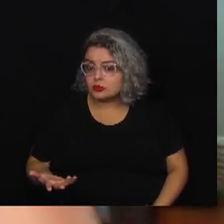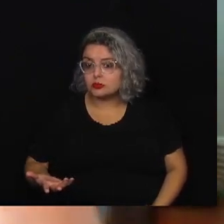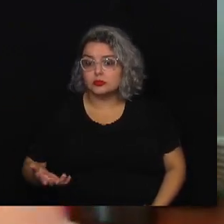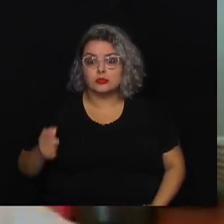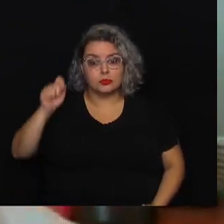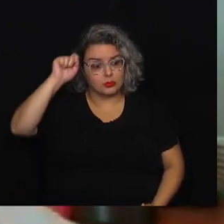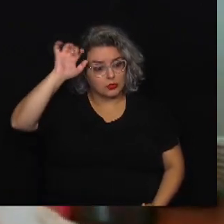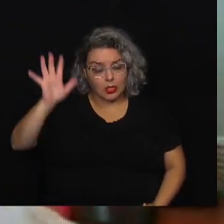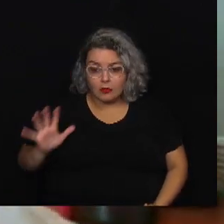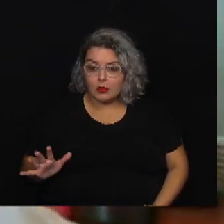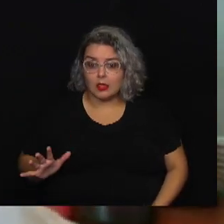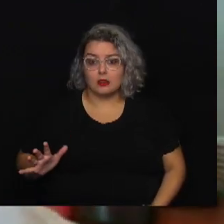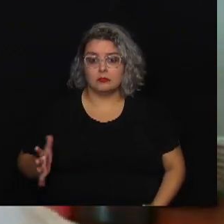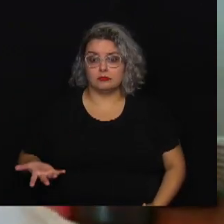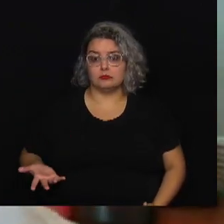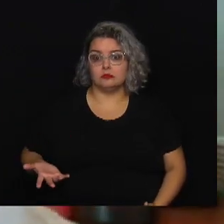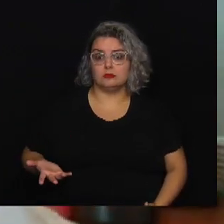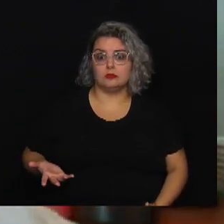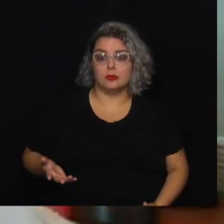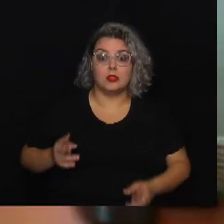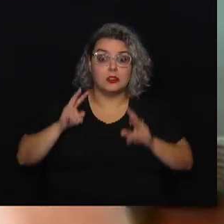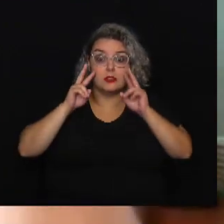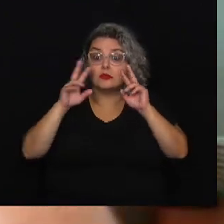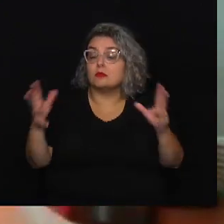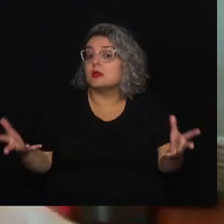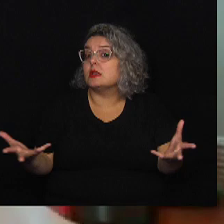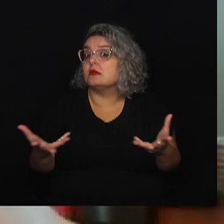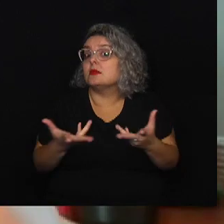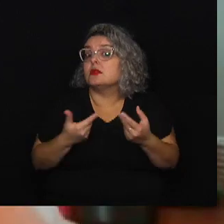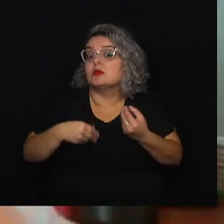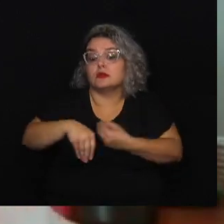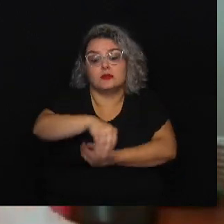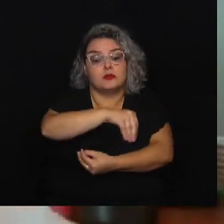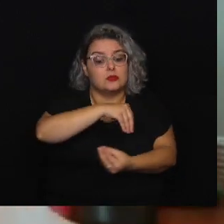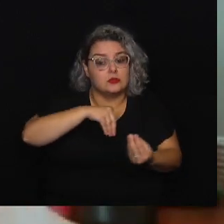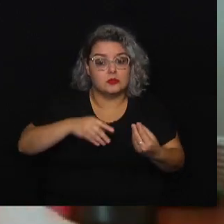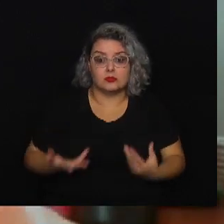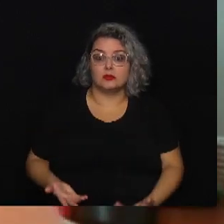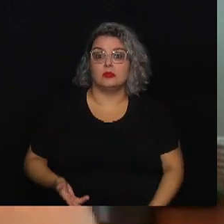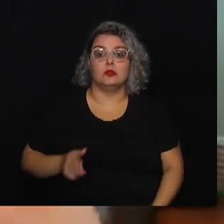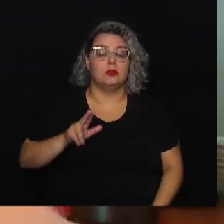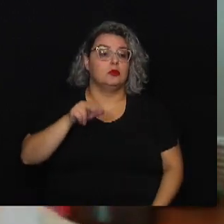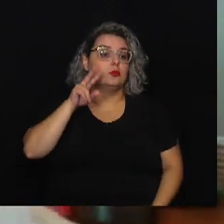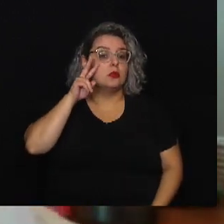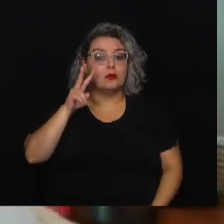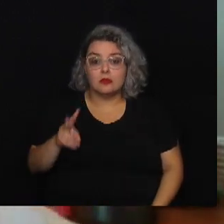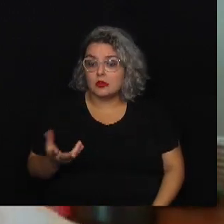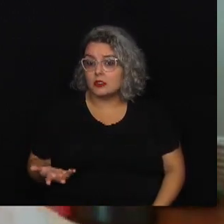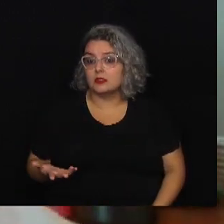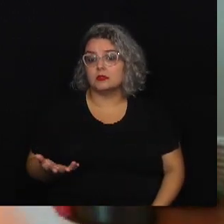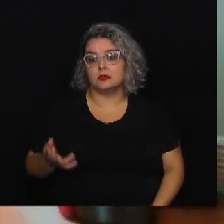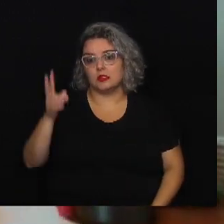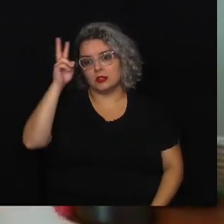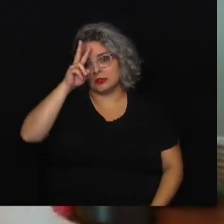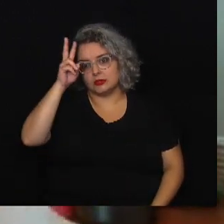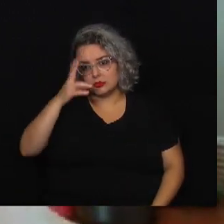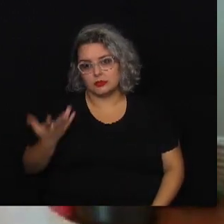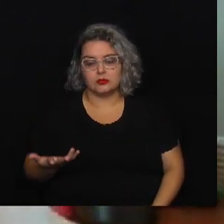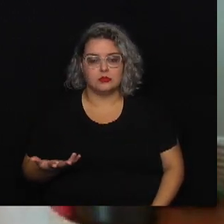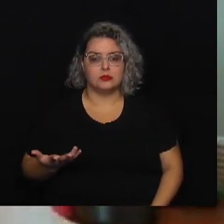e que nunca isso, e é lindo, né? E isso nunca é contemplado na história que a